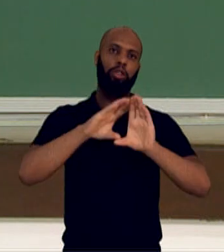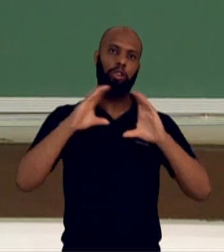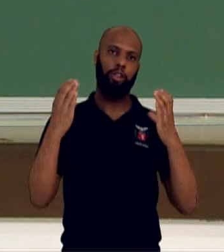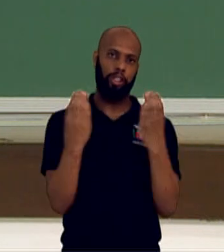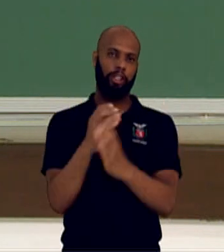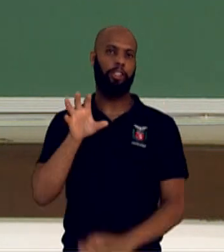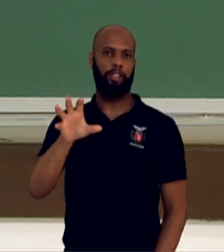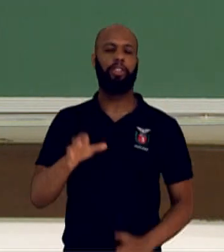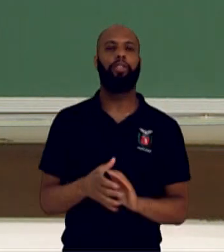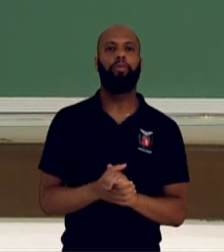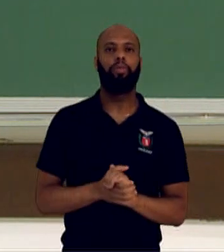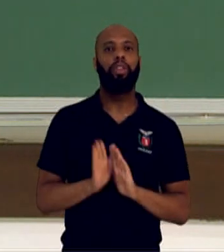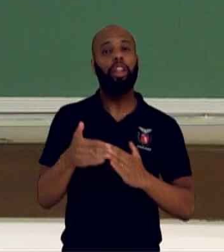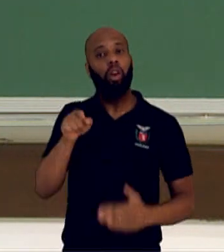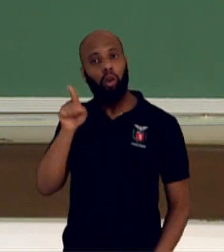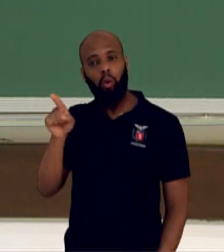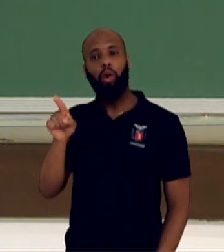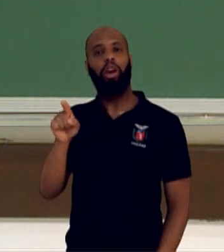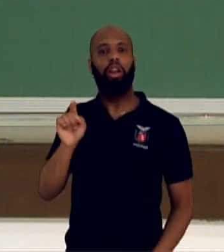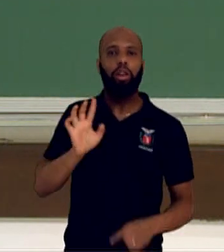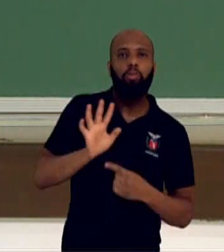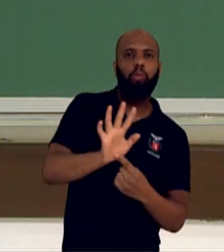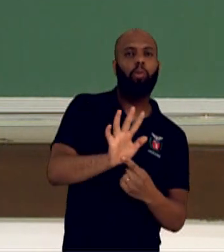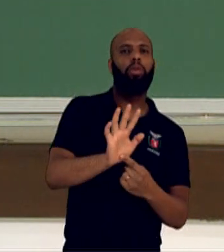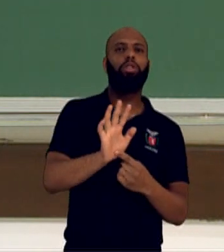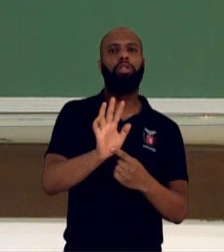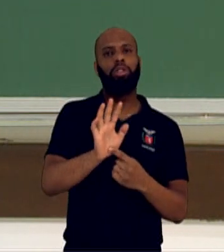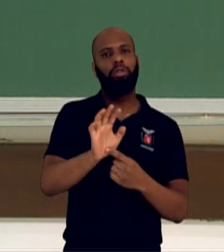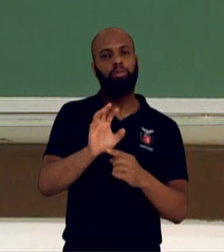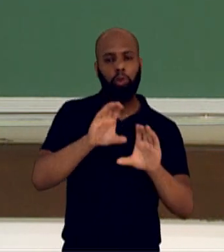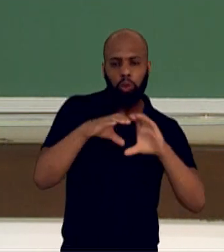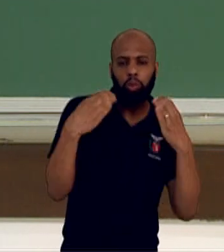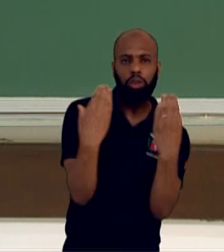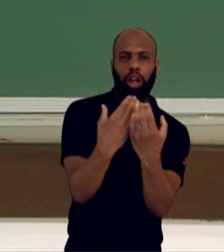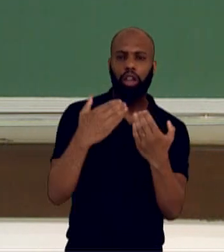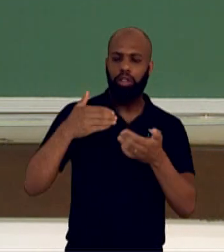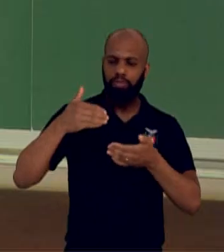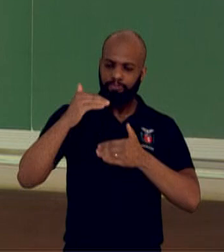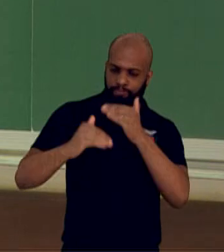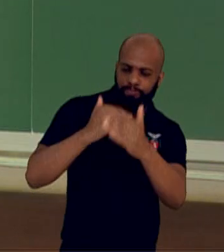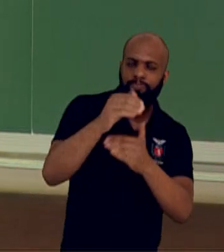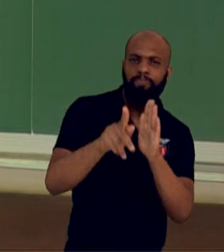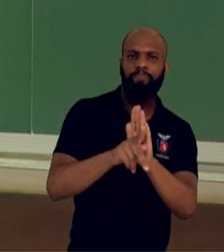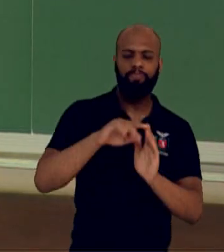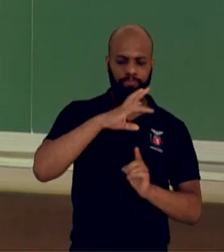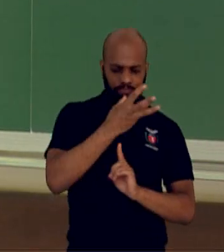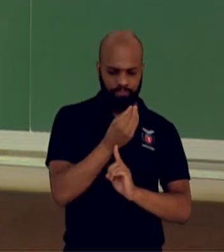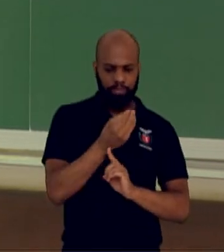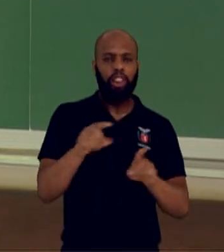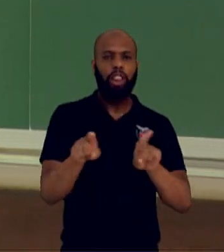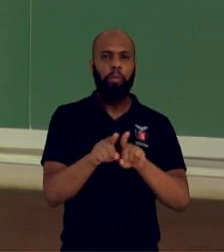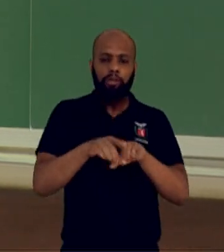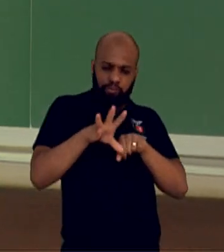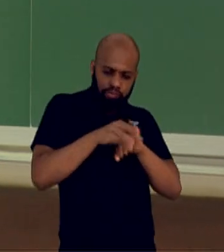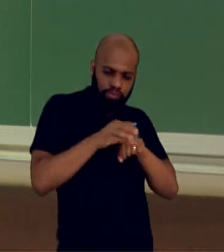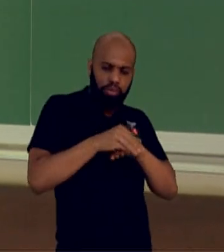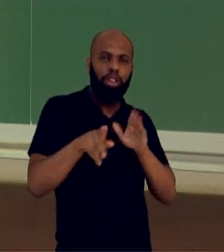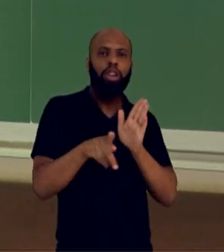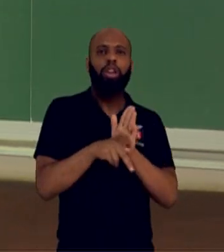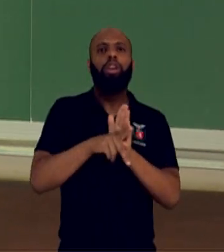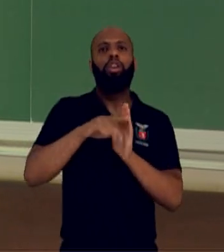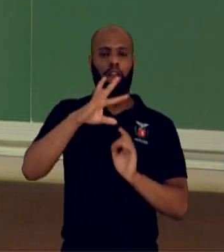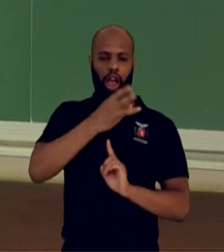aí para a comunidade um desenvolvimento artístico, um conhecimento artístico, ele traz cultura,